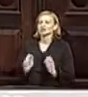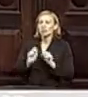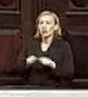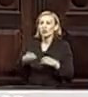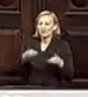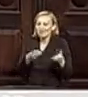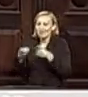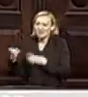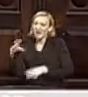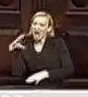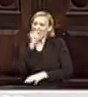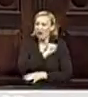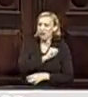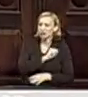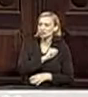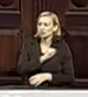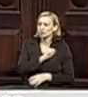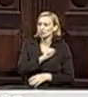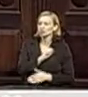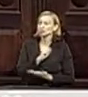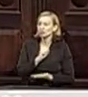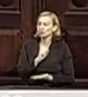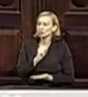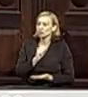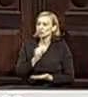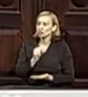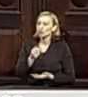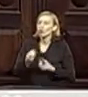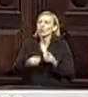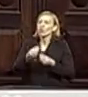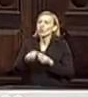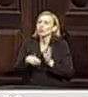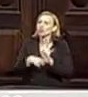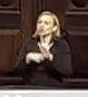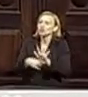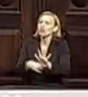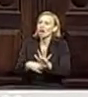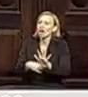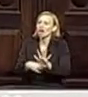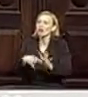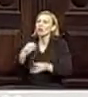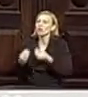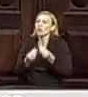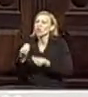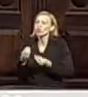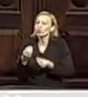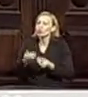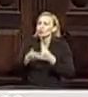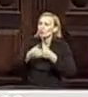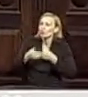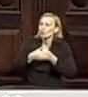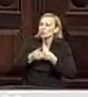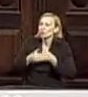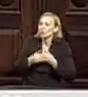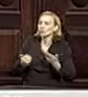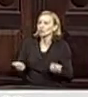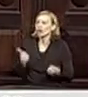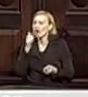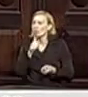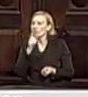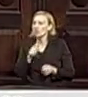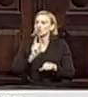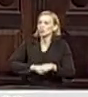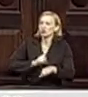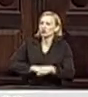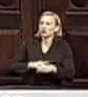perceber quando se manifesta a violência de gênero, que possa encaminhar a mulher para um acolhimento nos serviços de